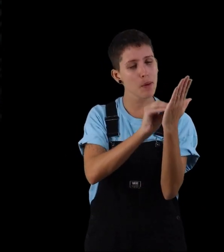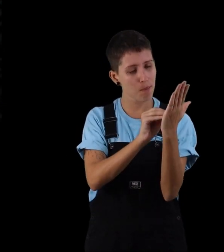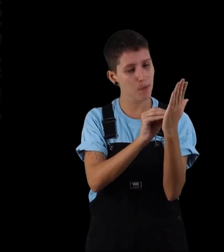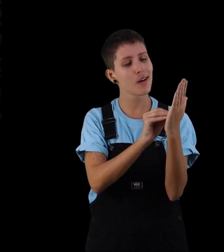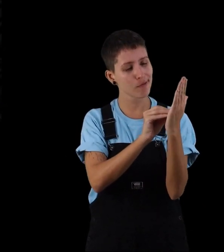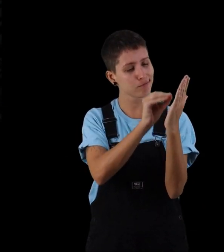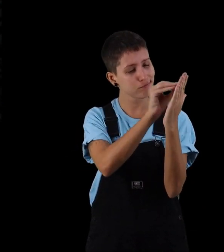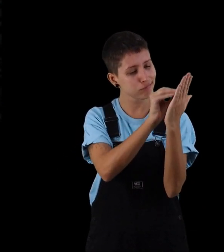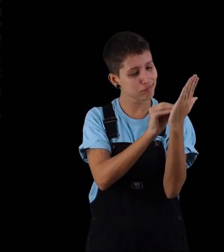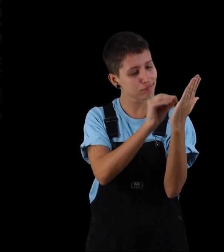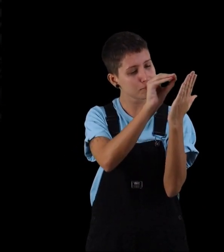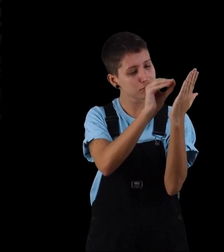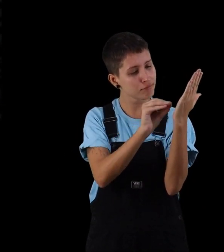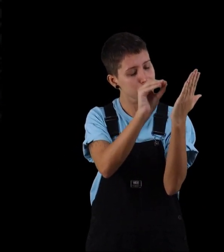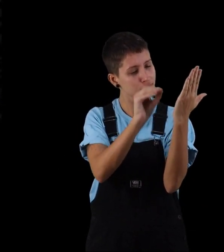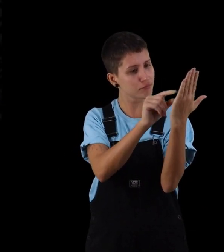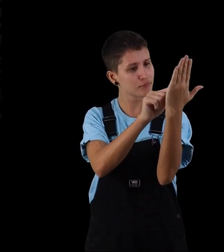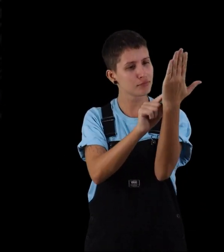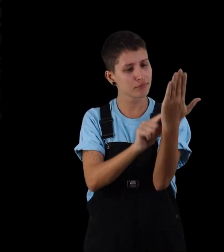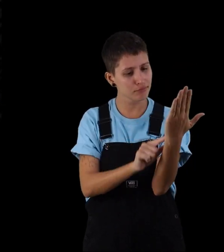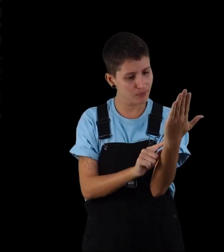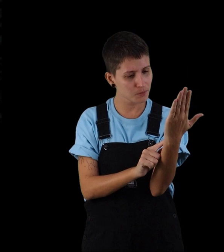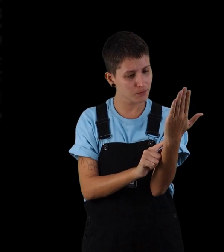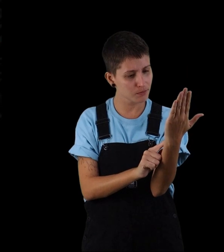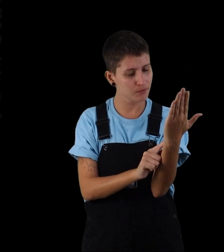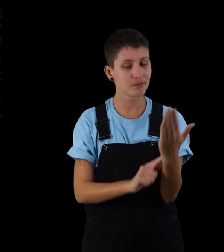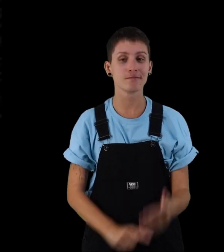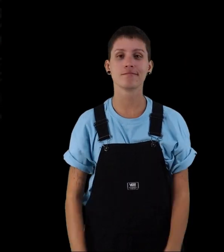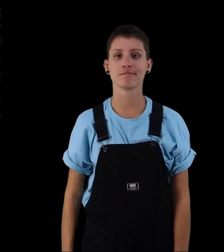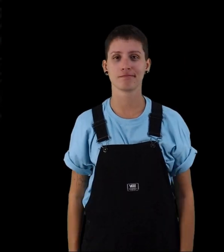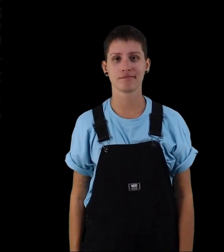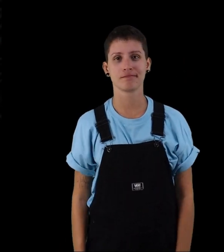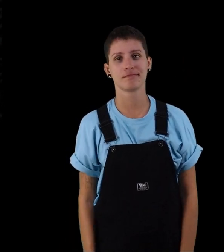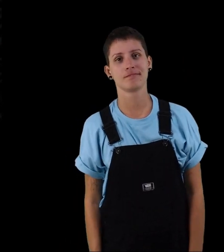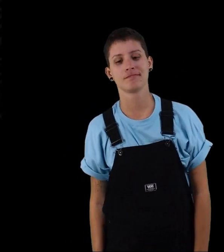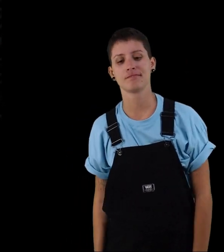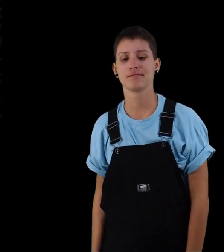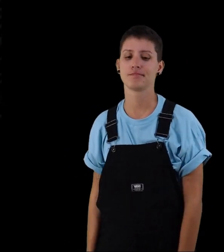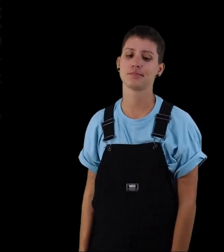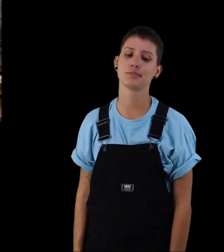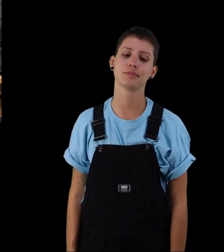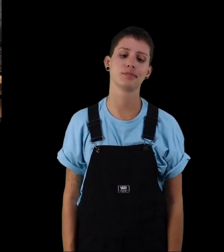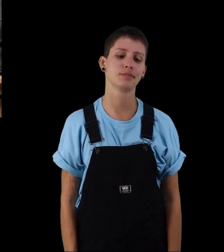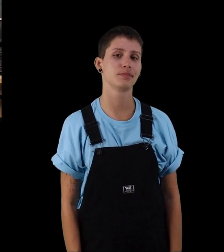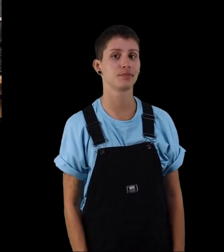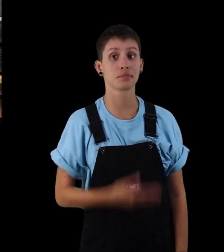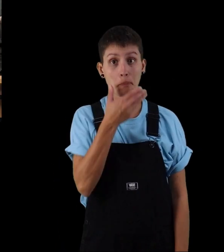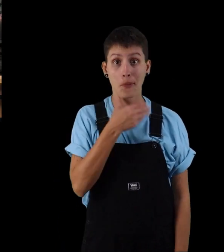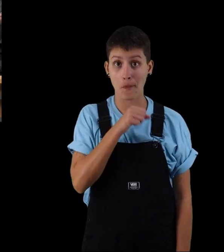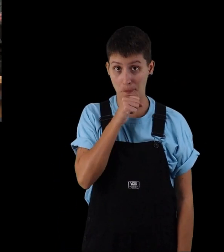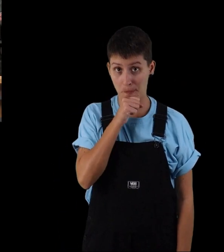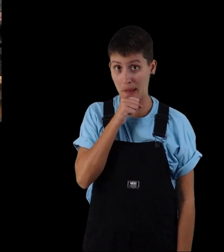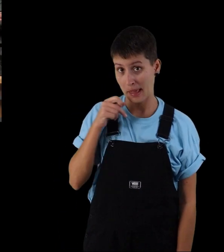de forma artesanal. Lies está segurando o boneco. Sai de trás de um caixote com a máquina de costura em cima. O pai do